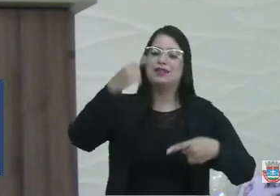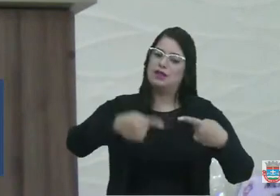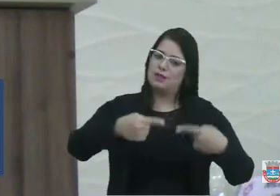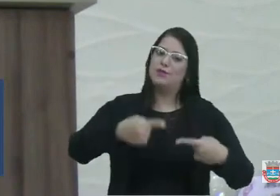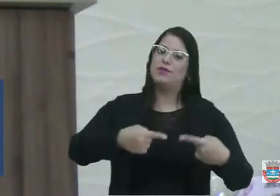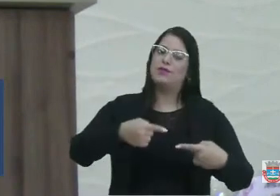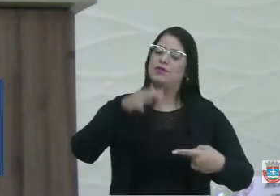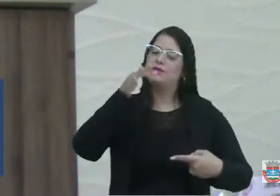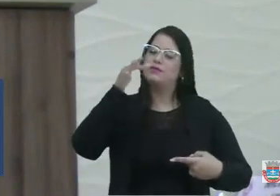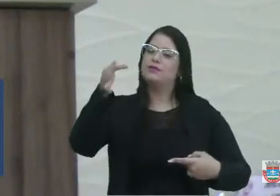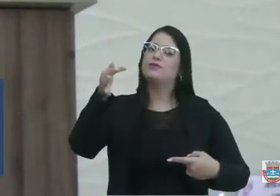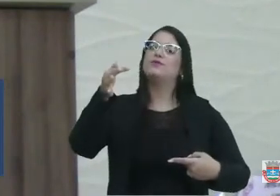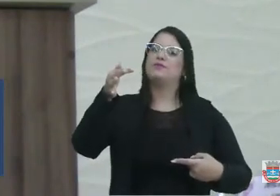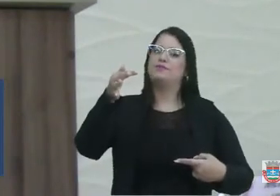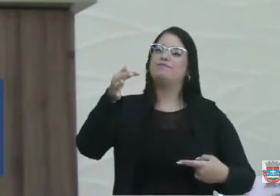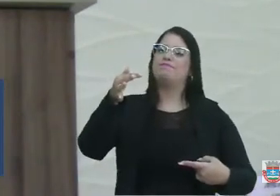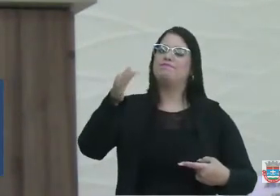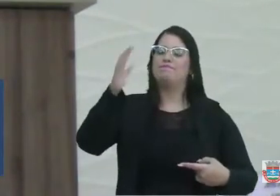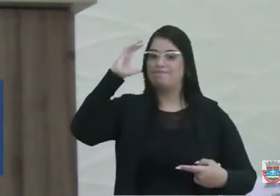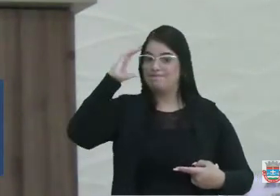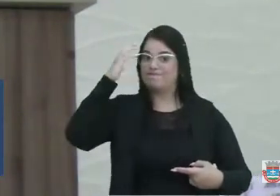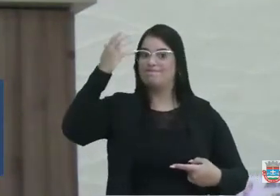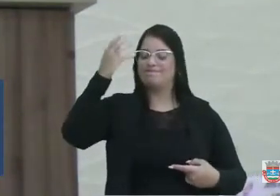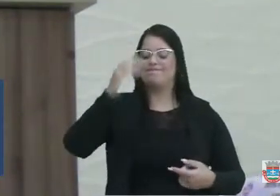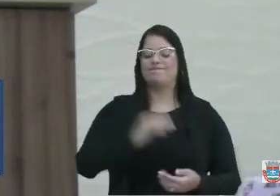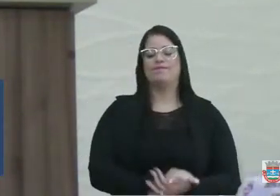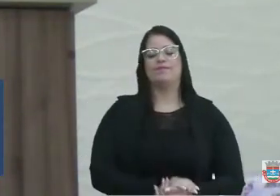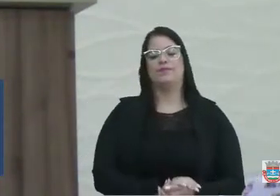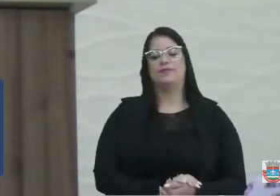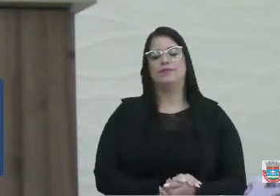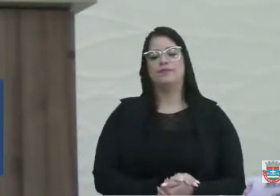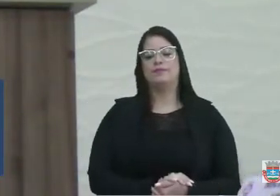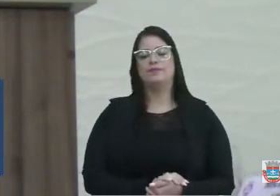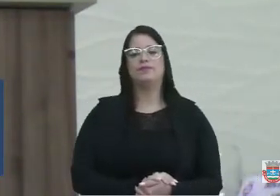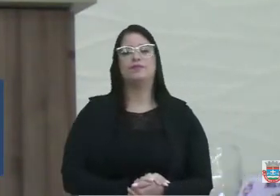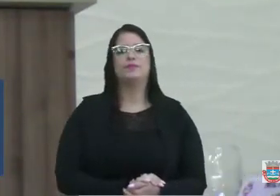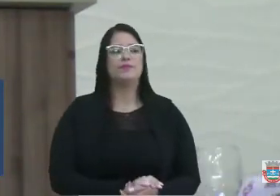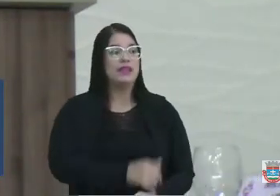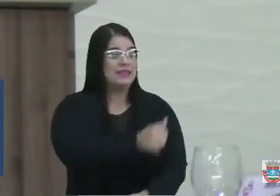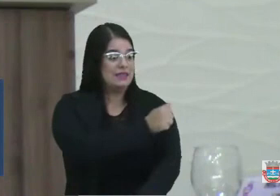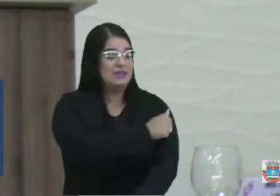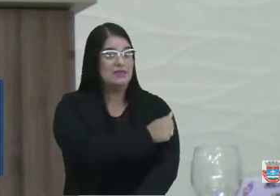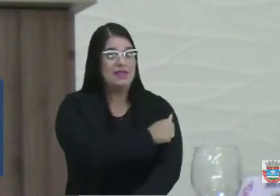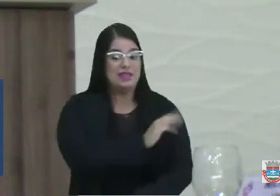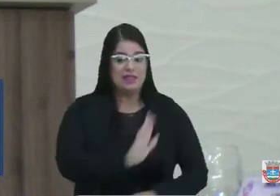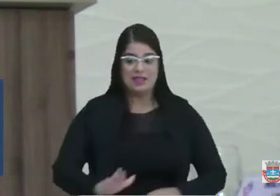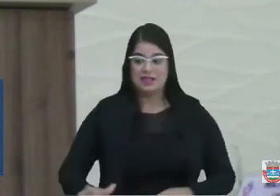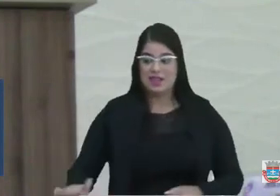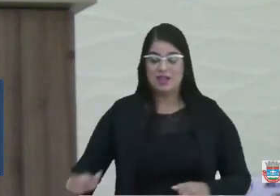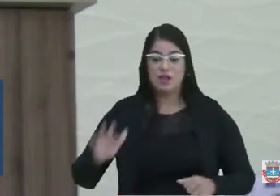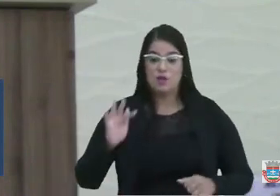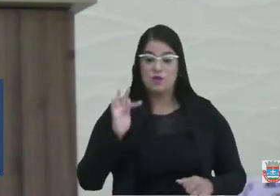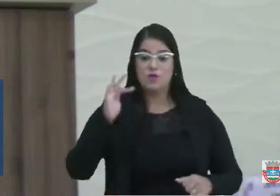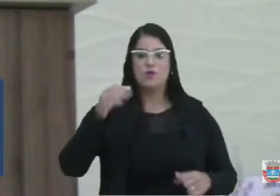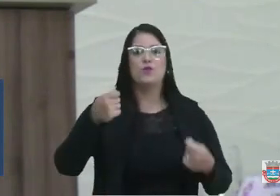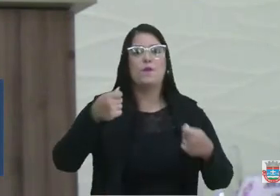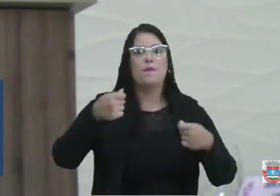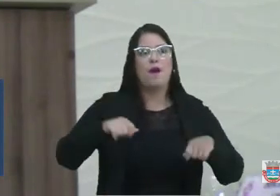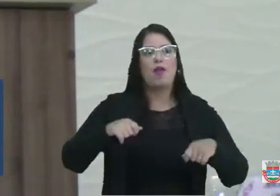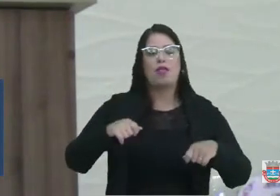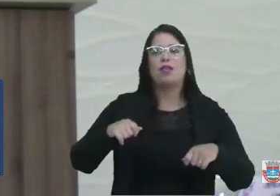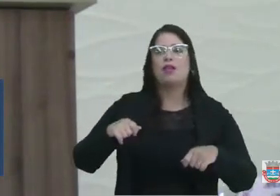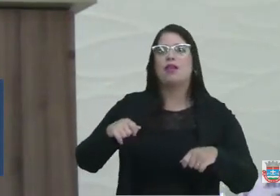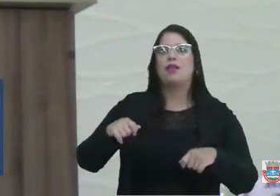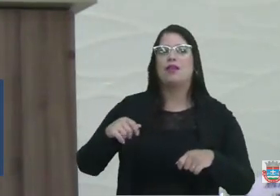conduzindo futuramente, né? Porque daqui é onde vão sair vereador, vereadoras, prefeito, deputado, enfim, né?